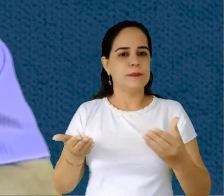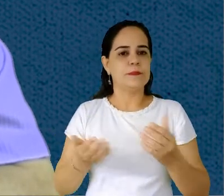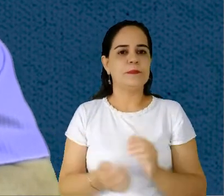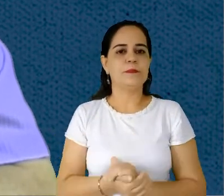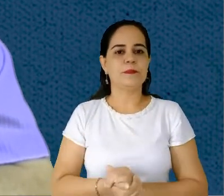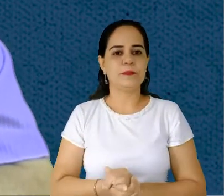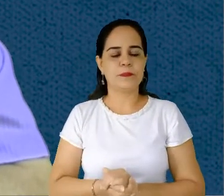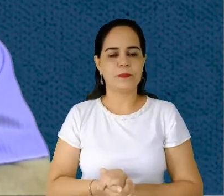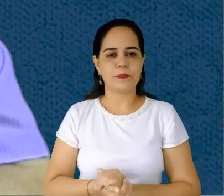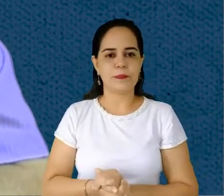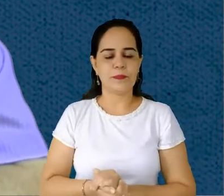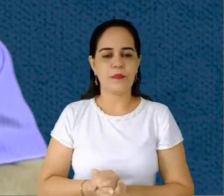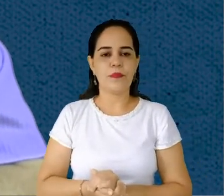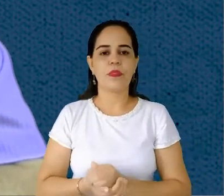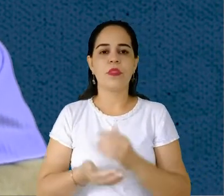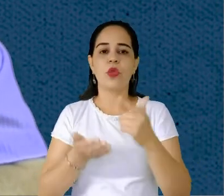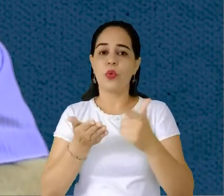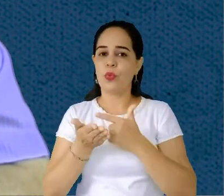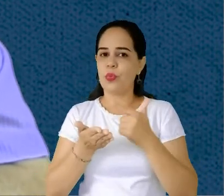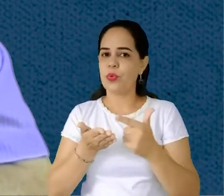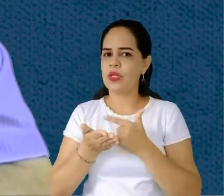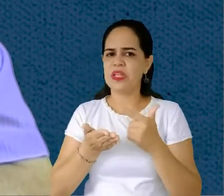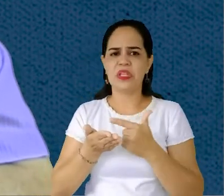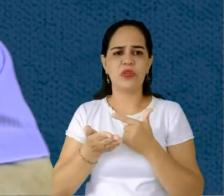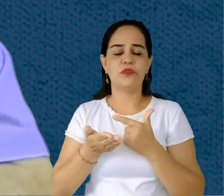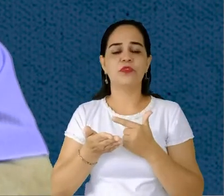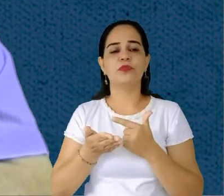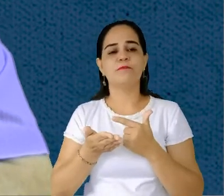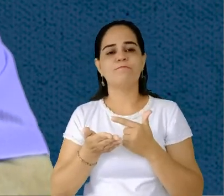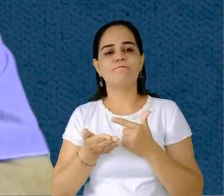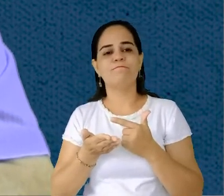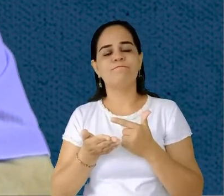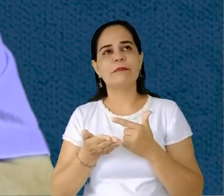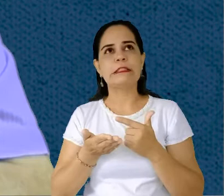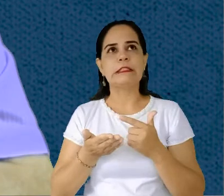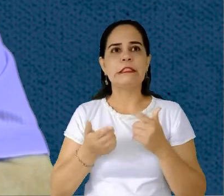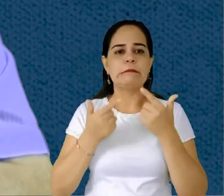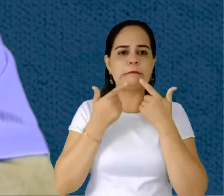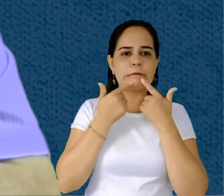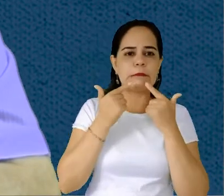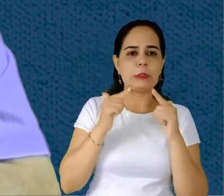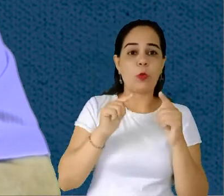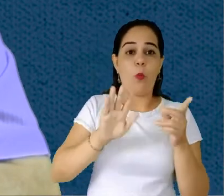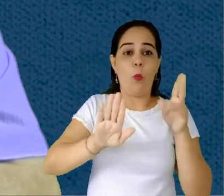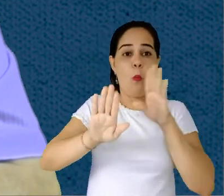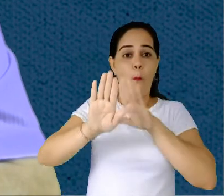do Apocalipse de São João. Um livro que nos fala muitas vezes com linguagem